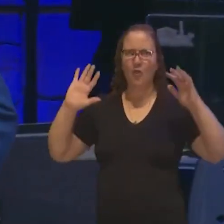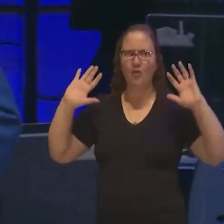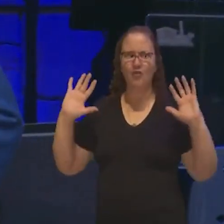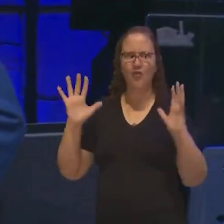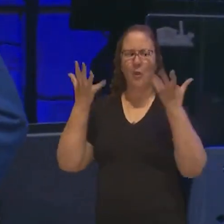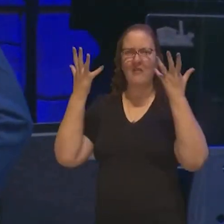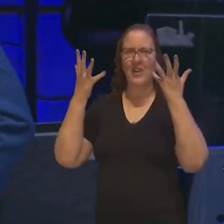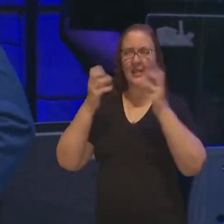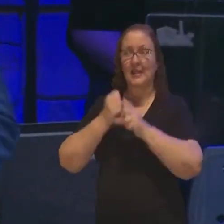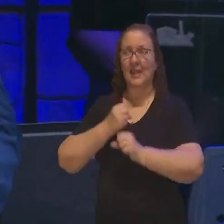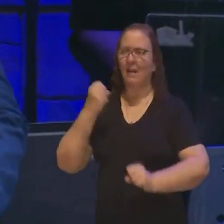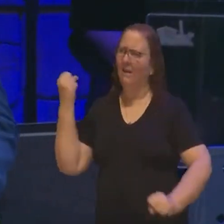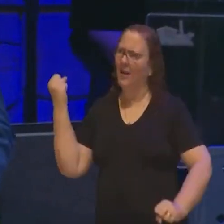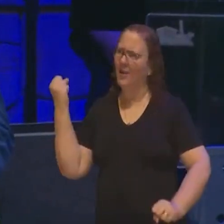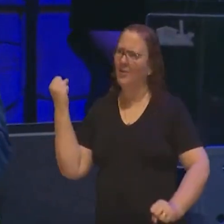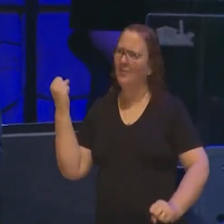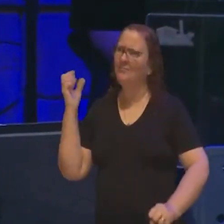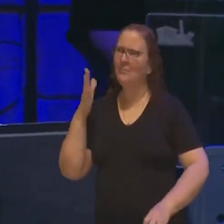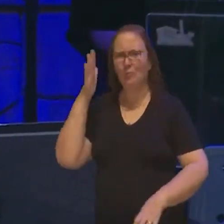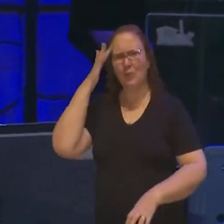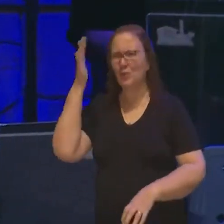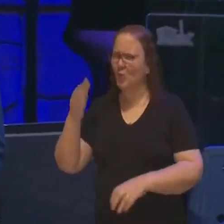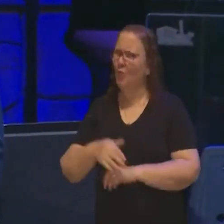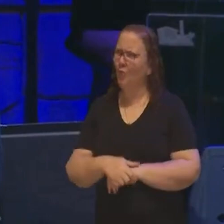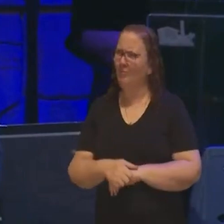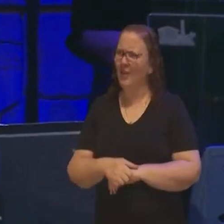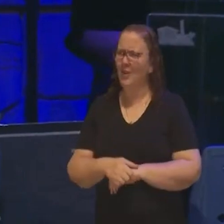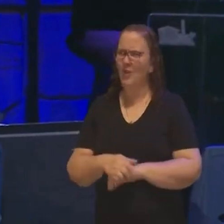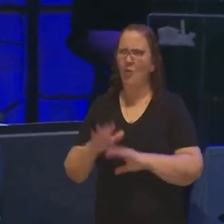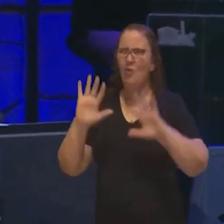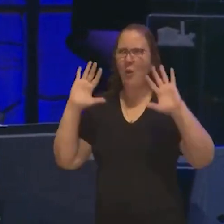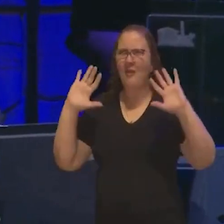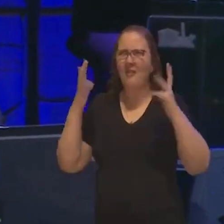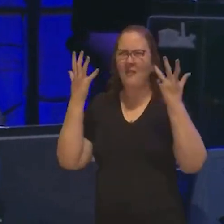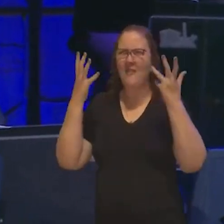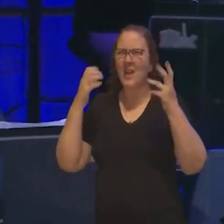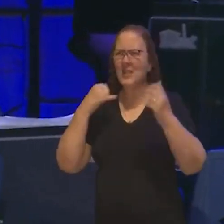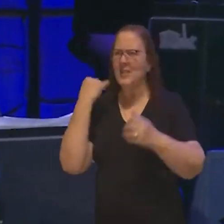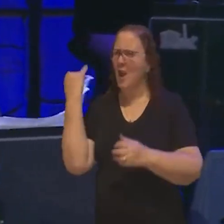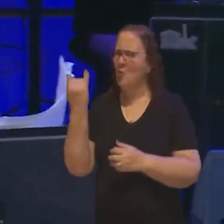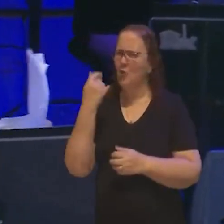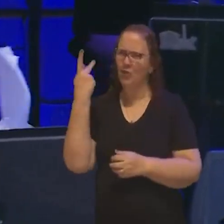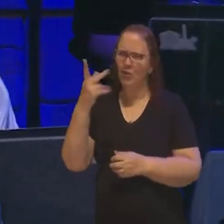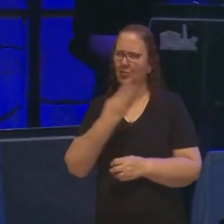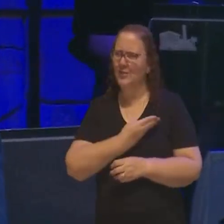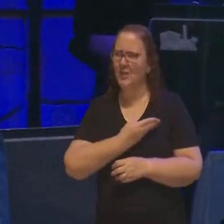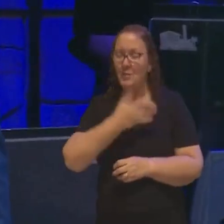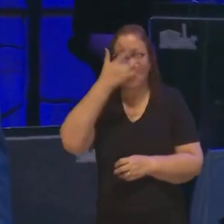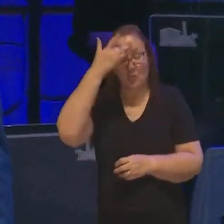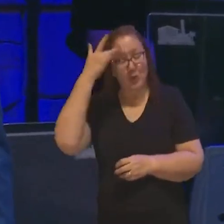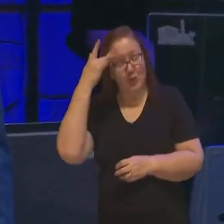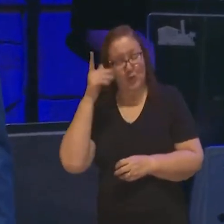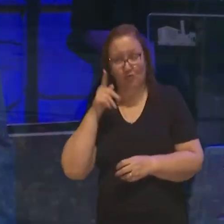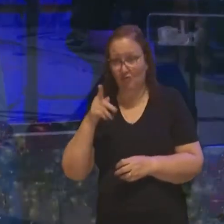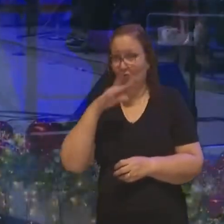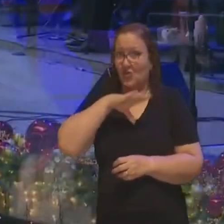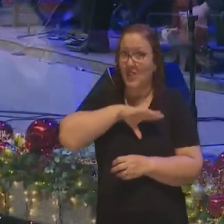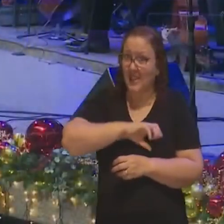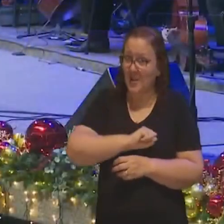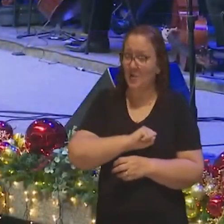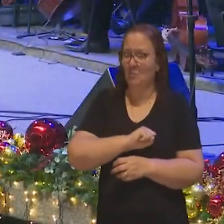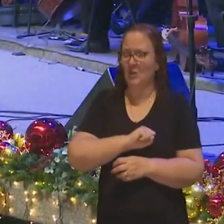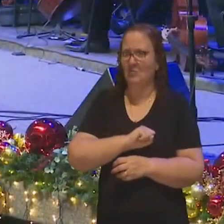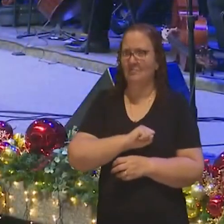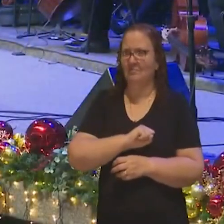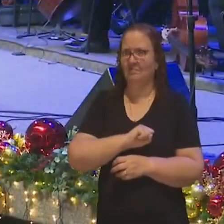uma festa muito importante, com seus amigos, pessoas que você ama. Eu